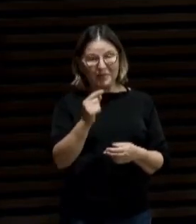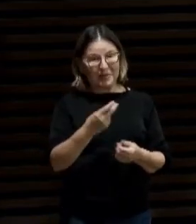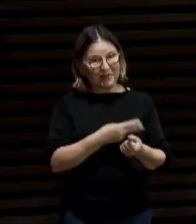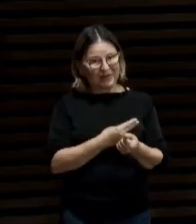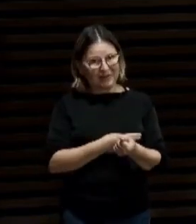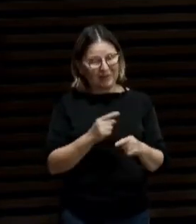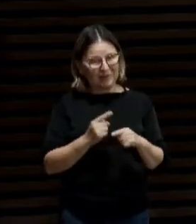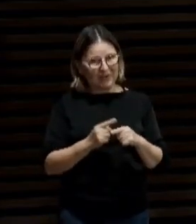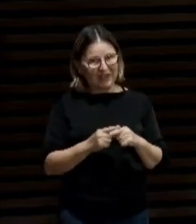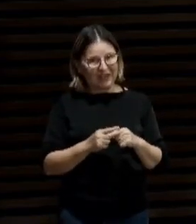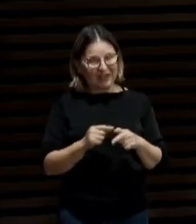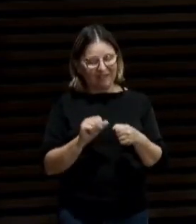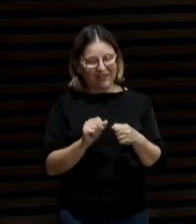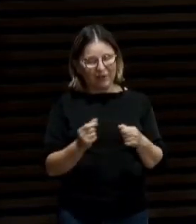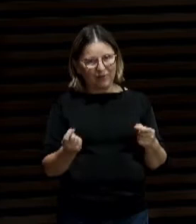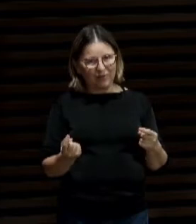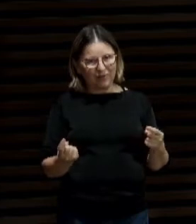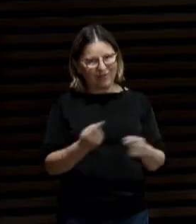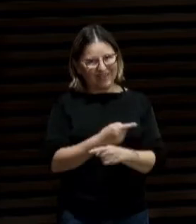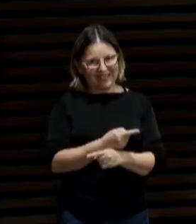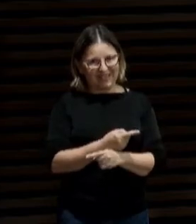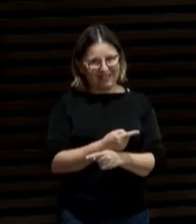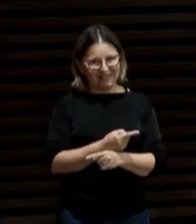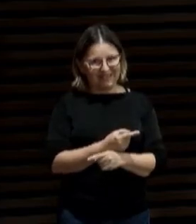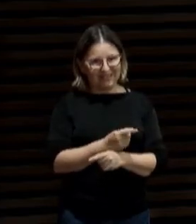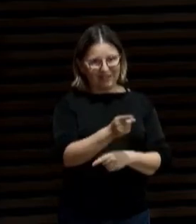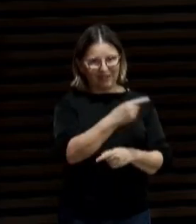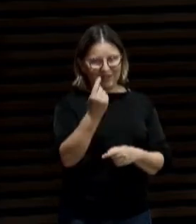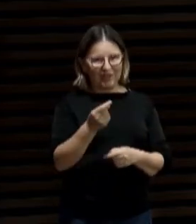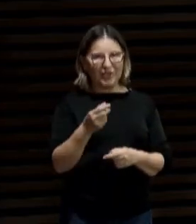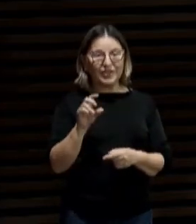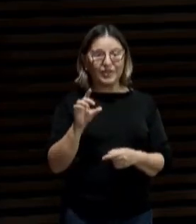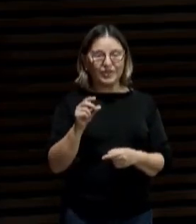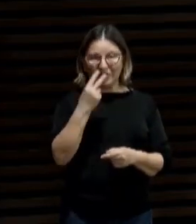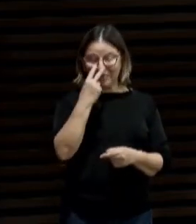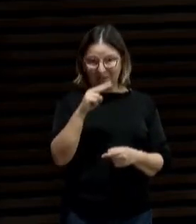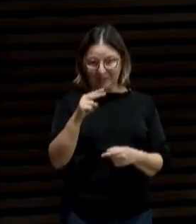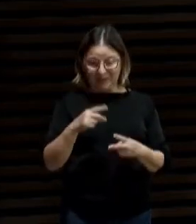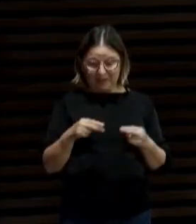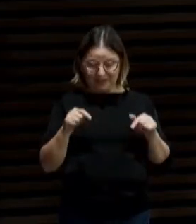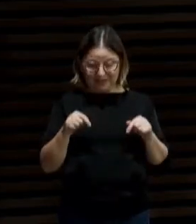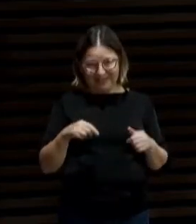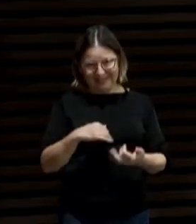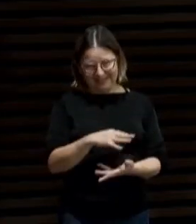Nós atentamos somente para as coisas que estão aqui. E aí a gente fica